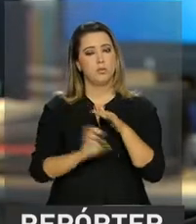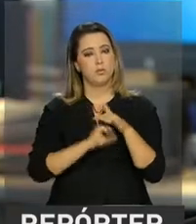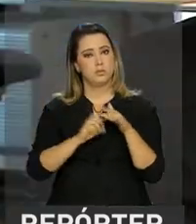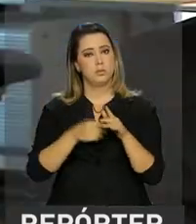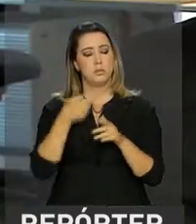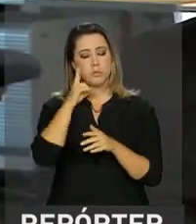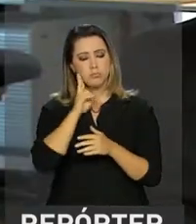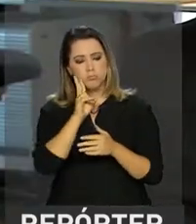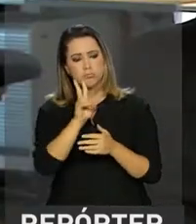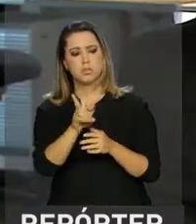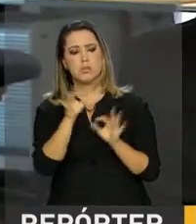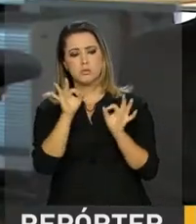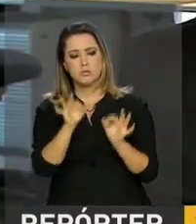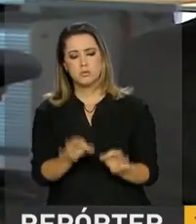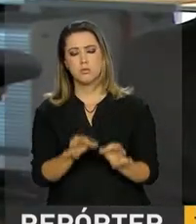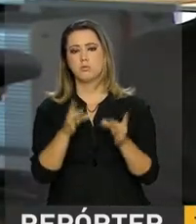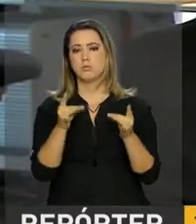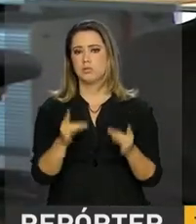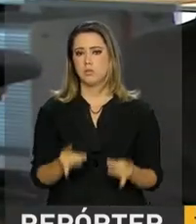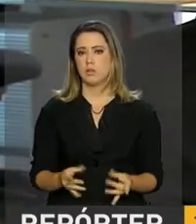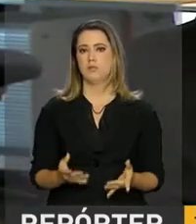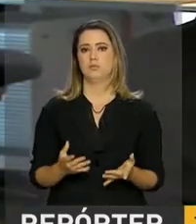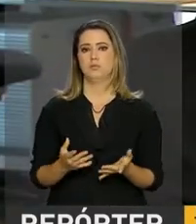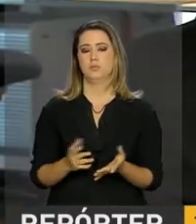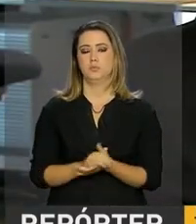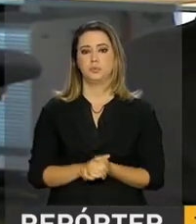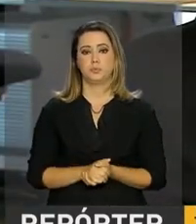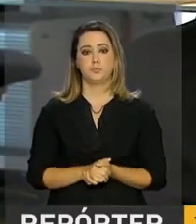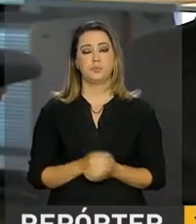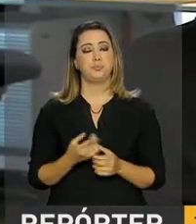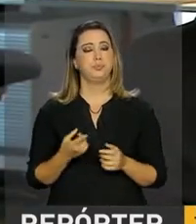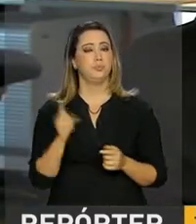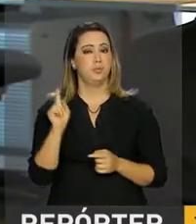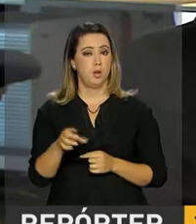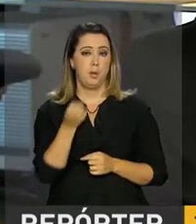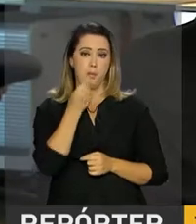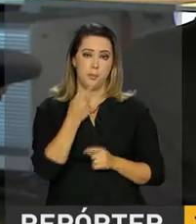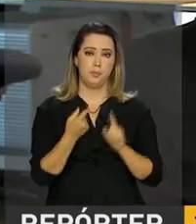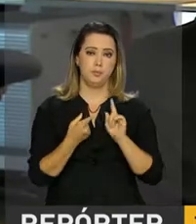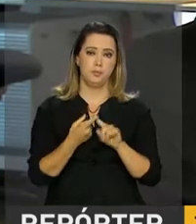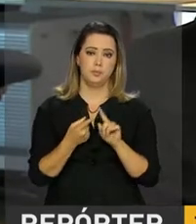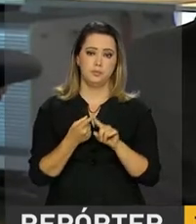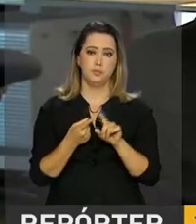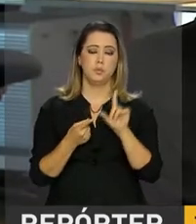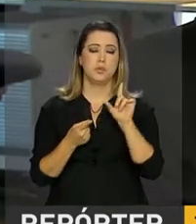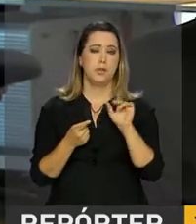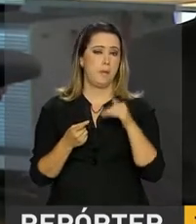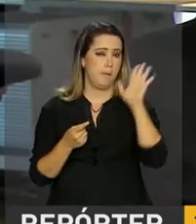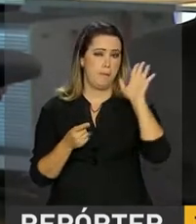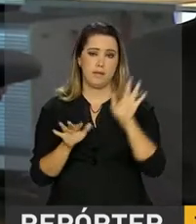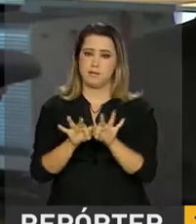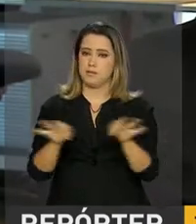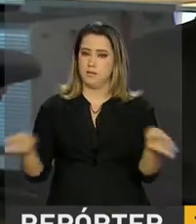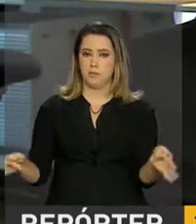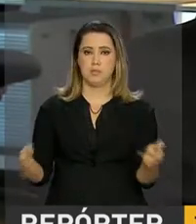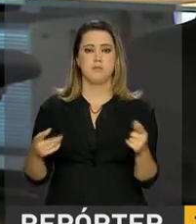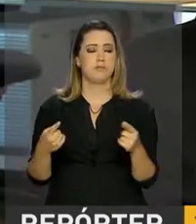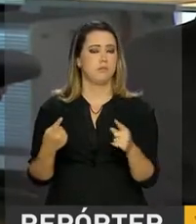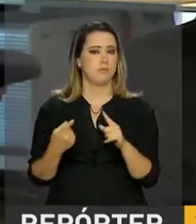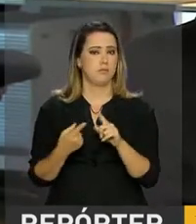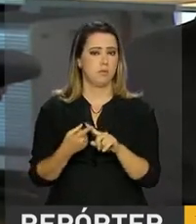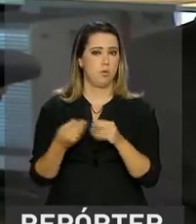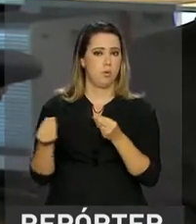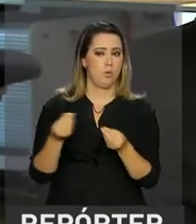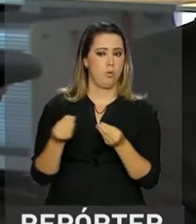adesão a primeira vantagem é que você se torna menos burocrático com vocês como se